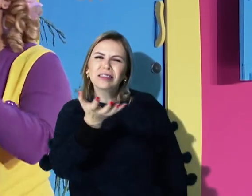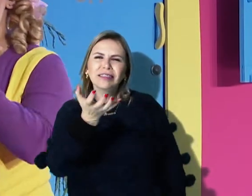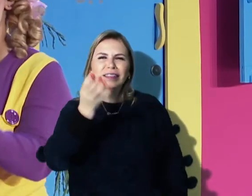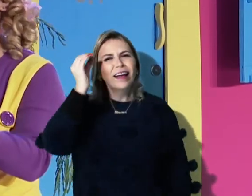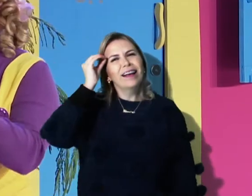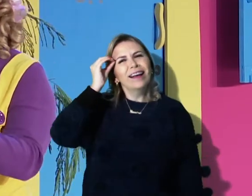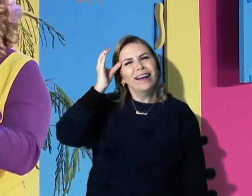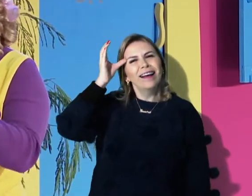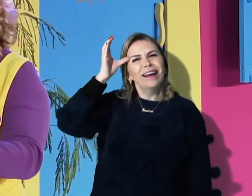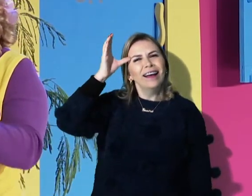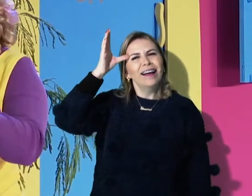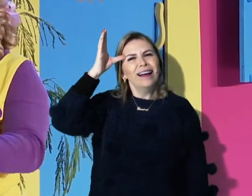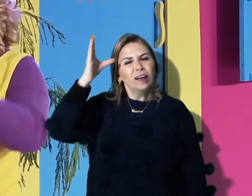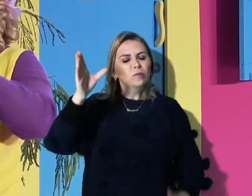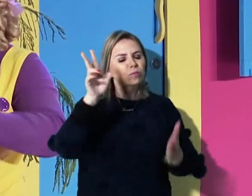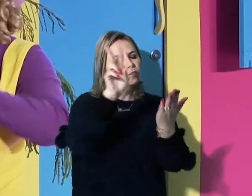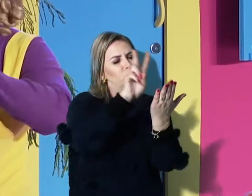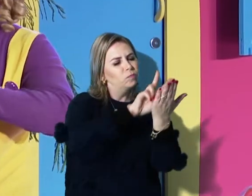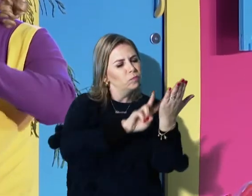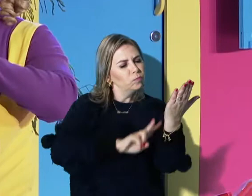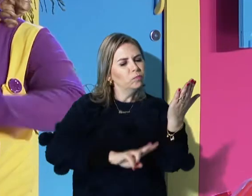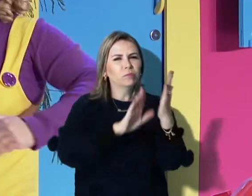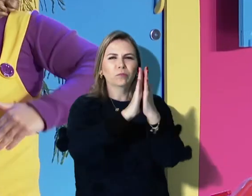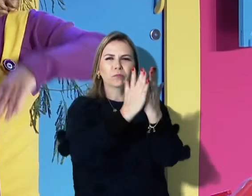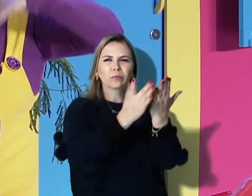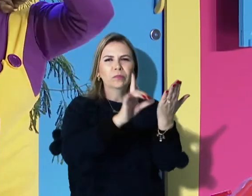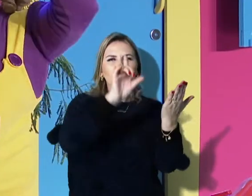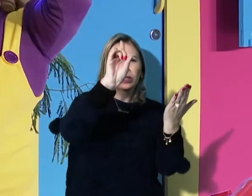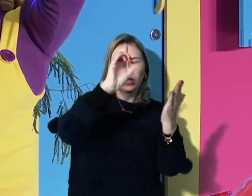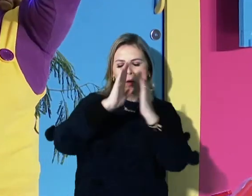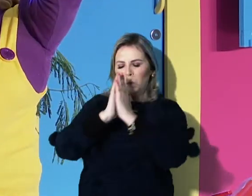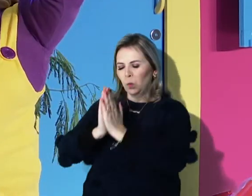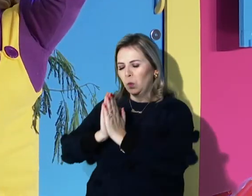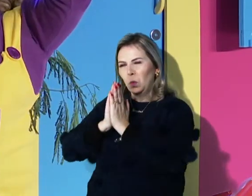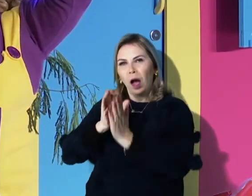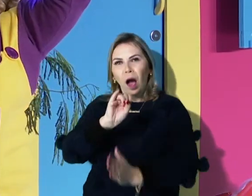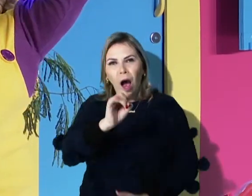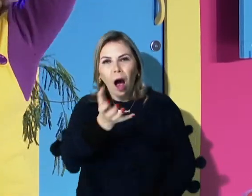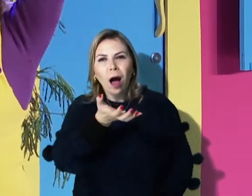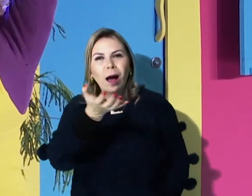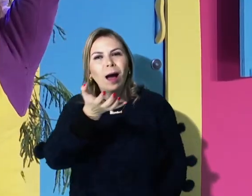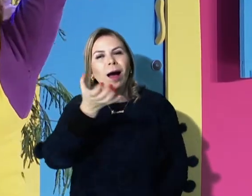crescer, leia a Bíblia e faça oração. Se quiser